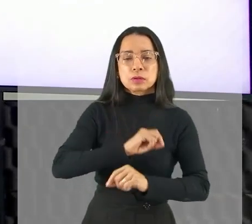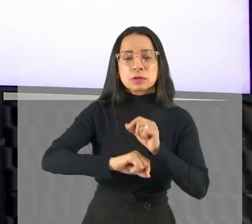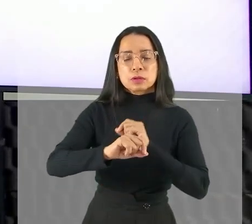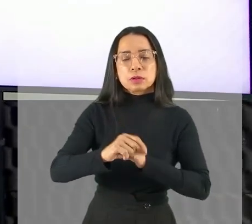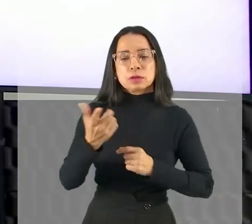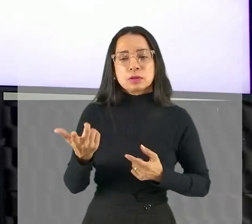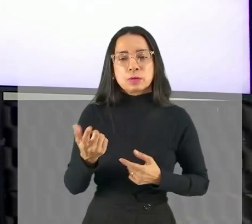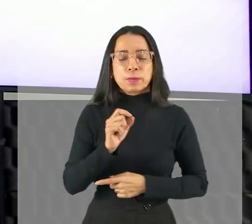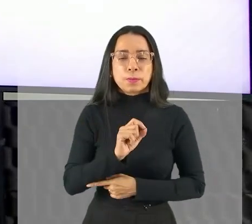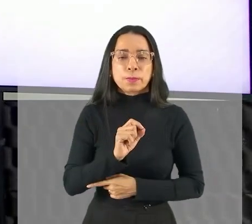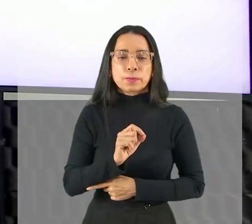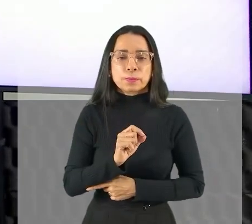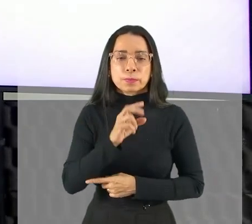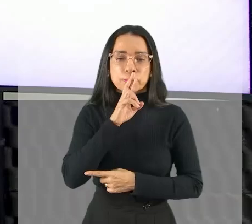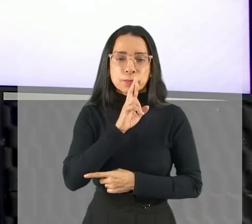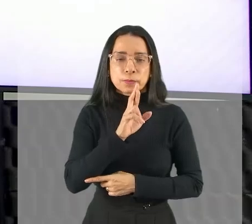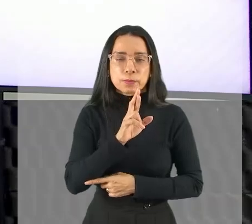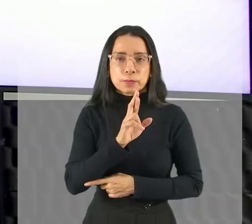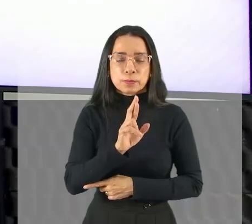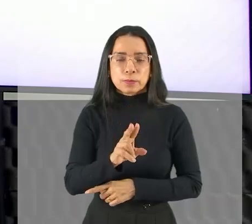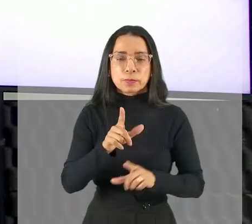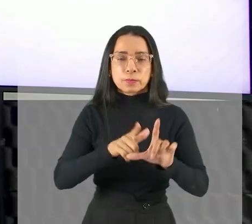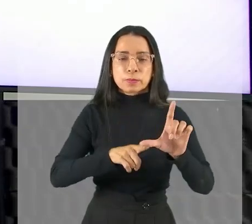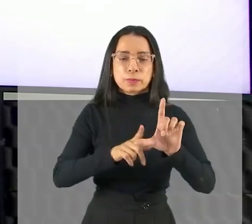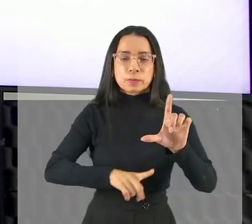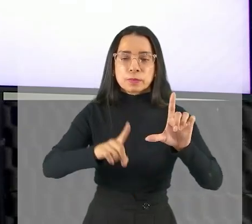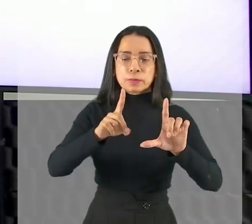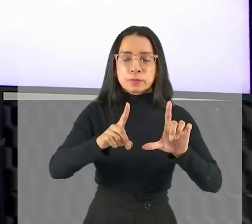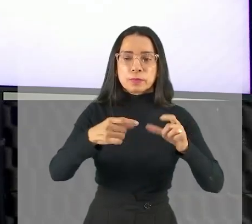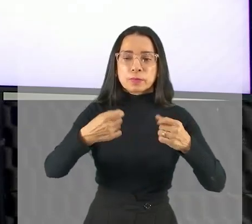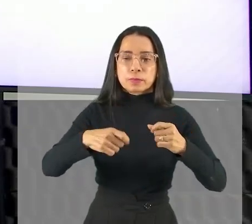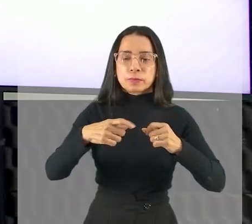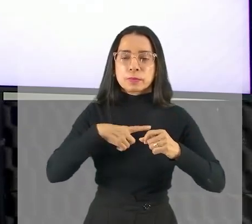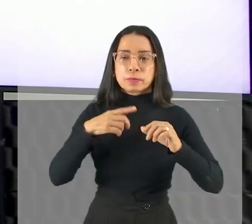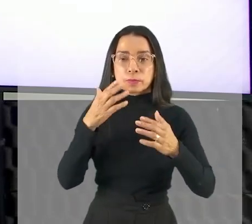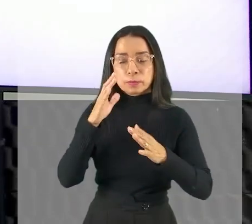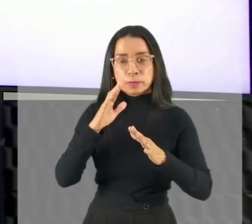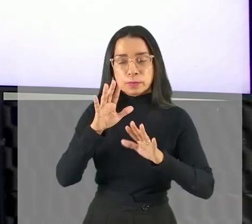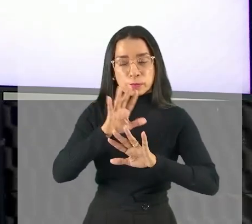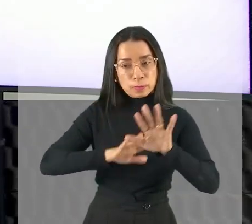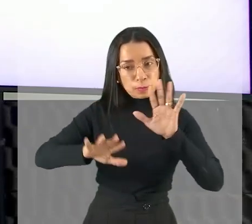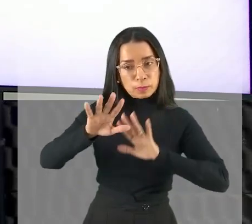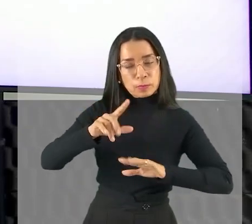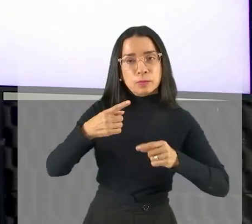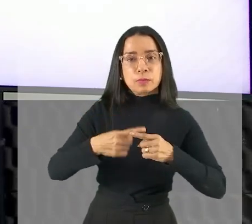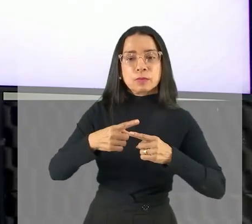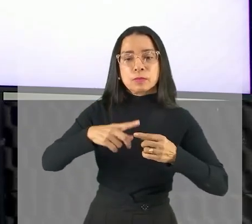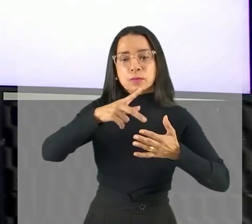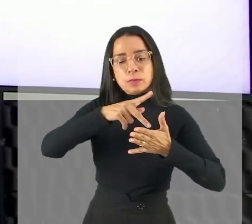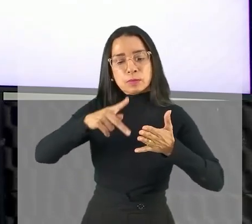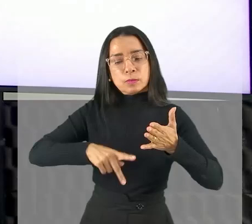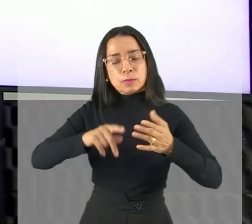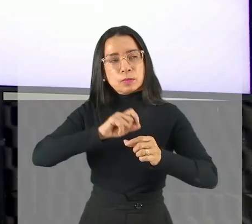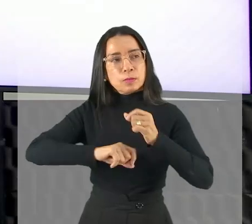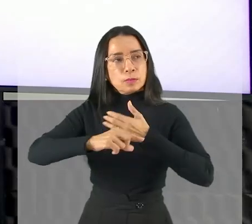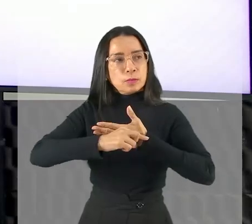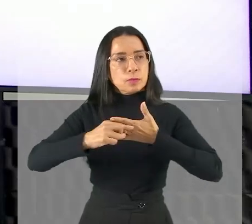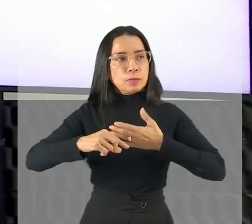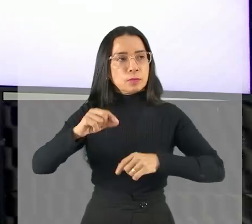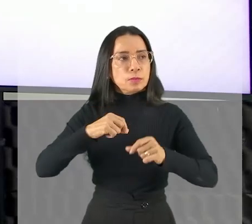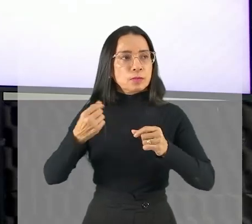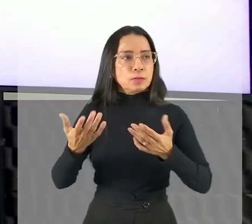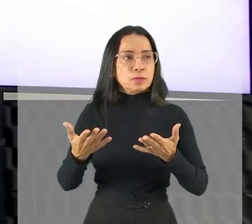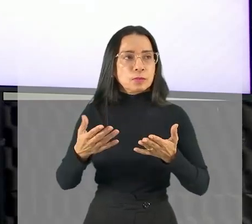gente vai ver que o gabarito dessa questão é a letra D, e a gente precisa ter muito cuidado porque os poetas, principalmente quando a gente fala da primeira